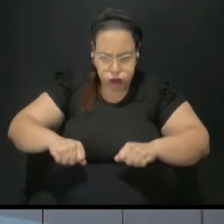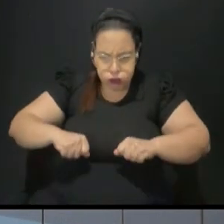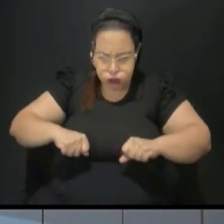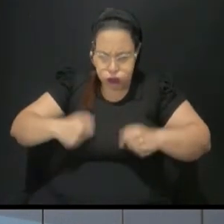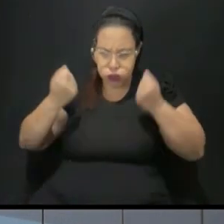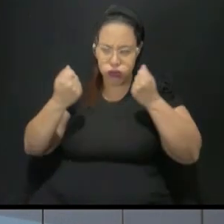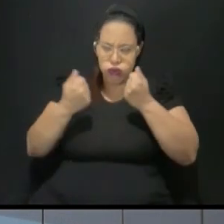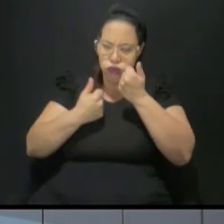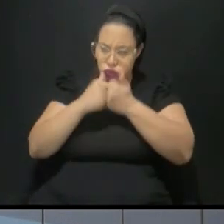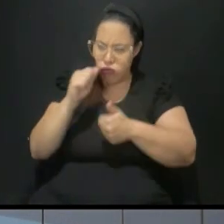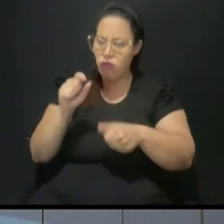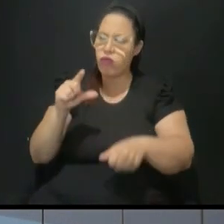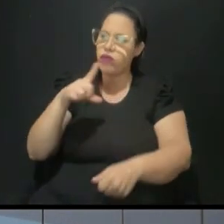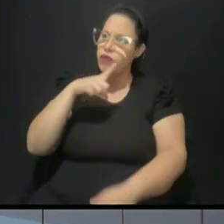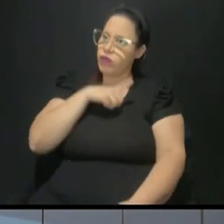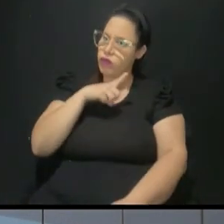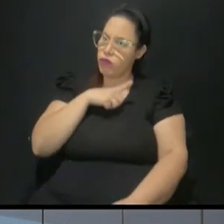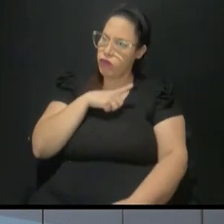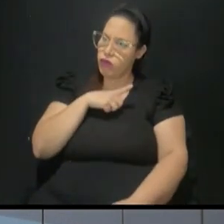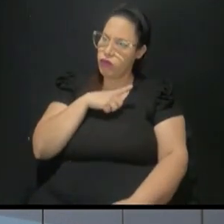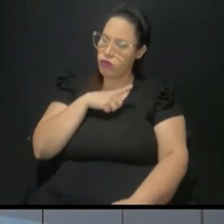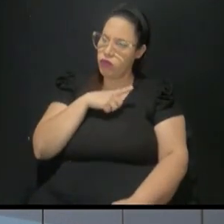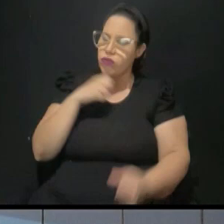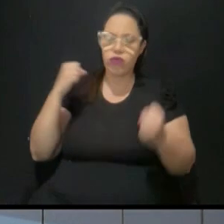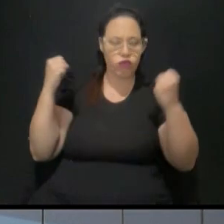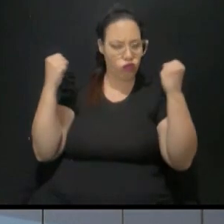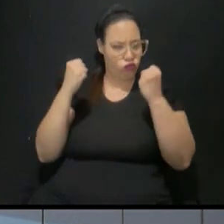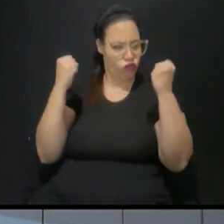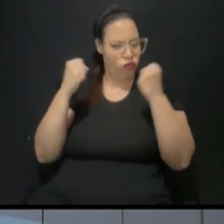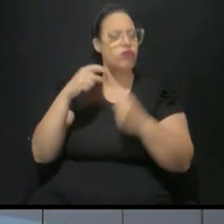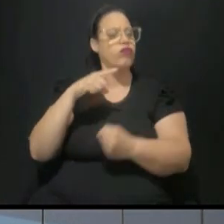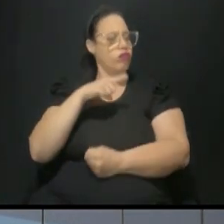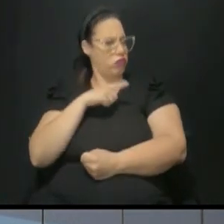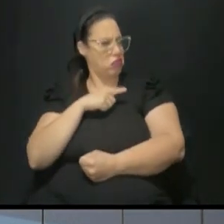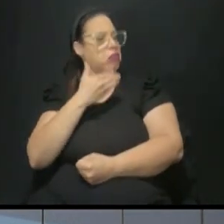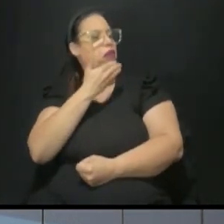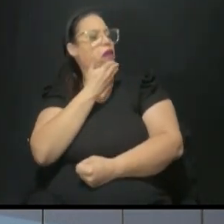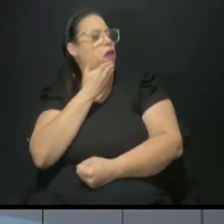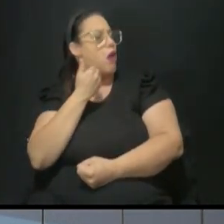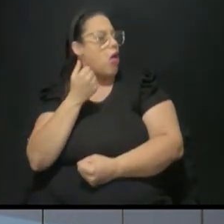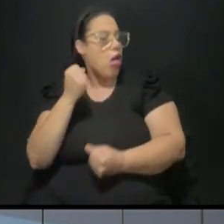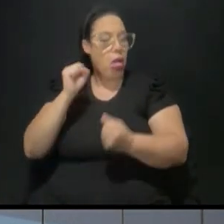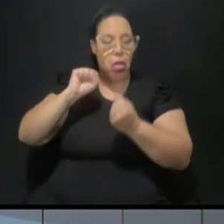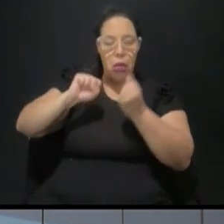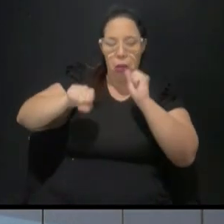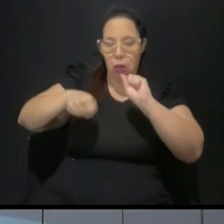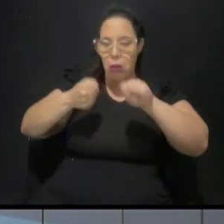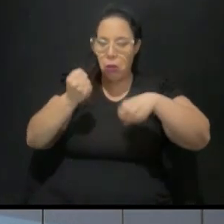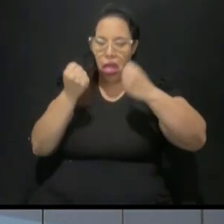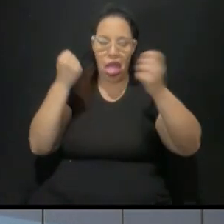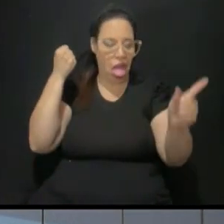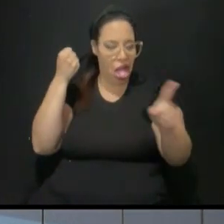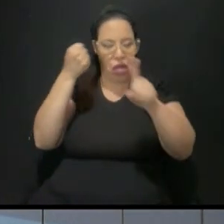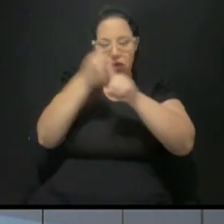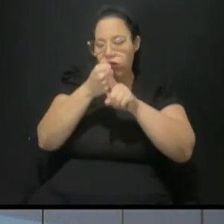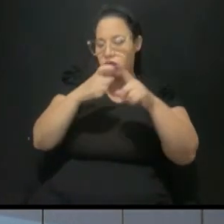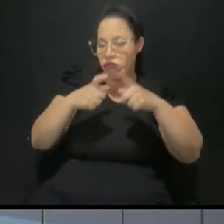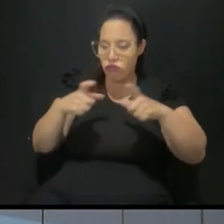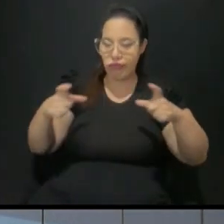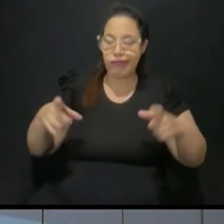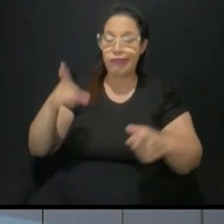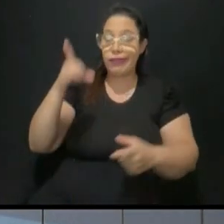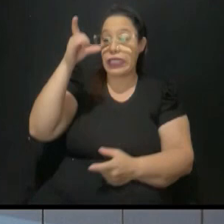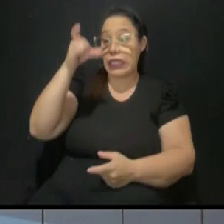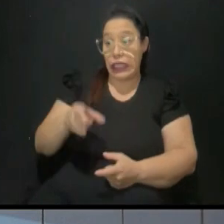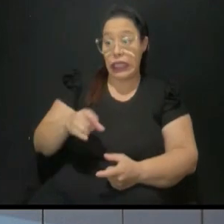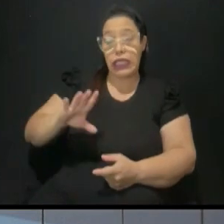que a atividade física tem, e que a melhora desse desempenho motor vai impactar de uma maneira ampla esse indivíduo, ao longo da vida dele,